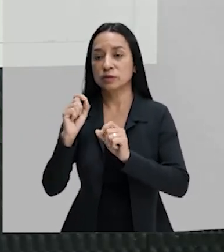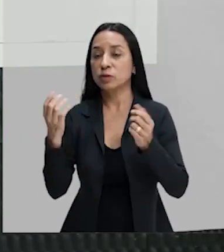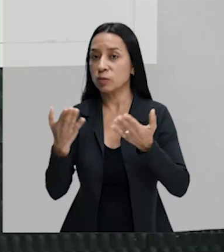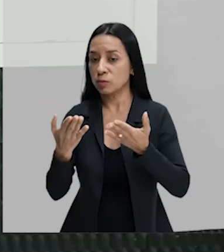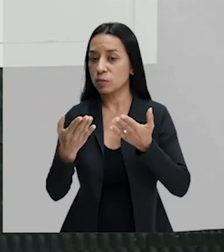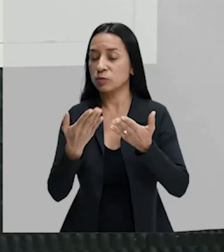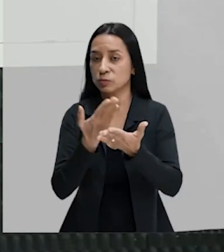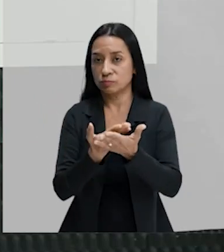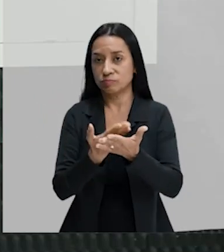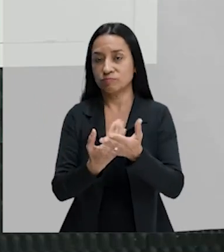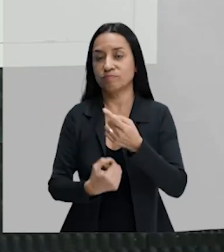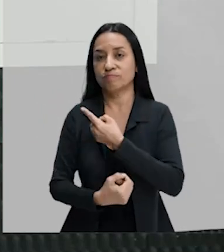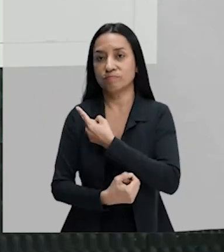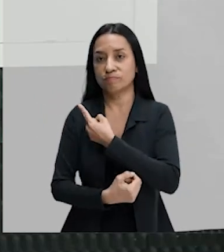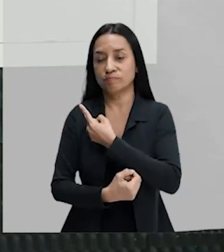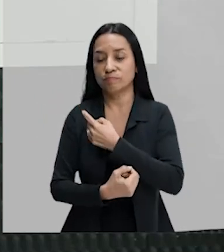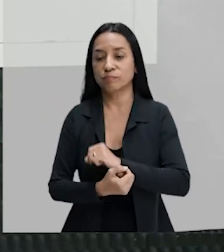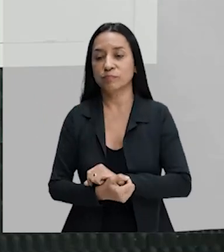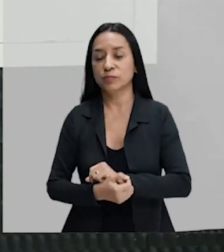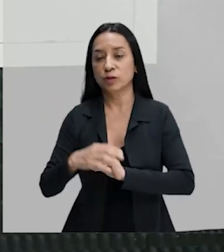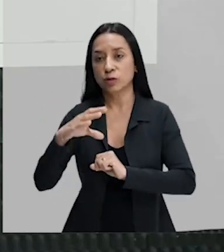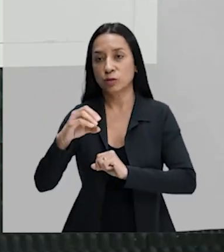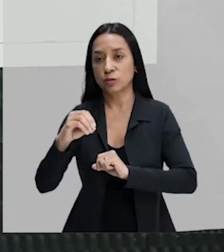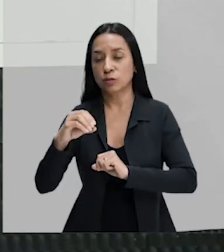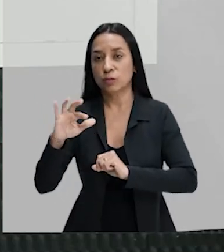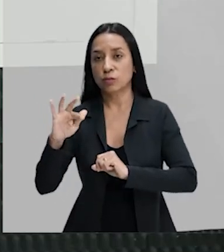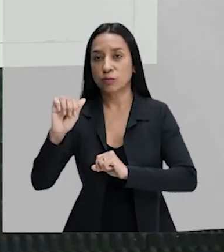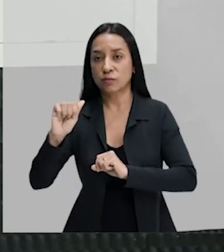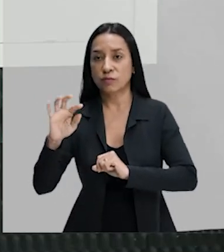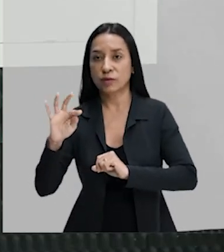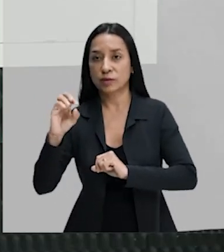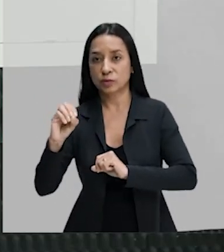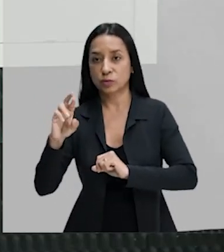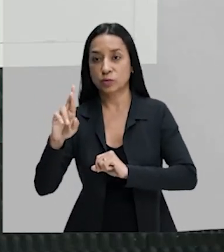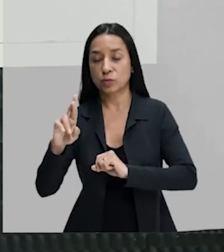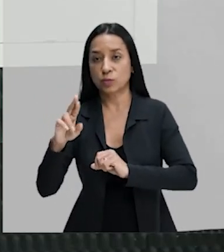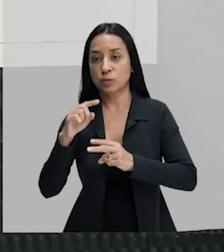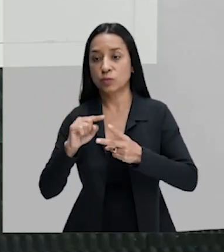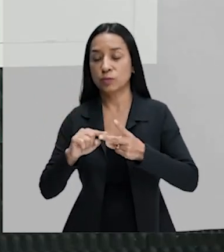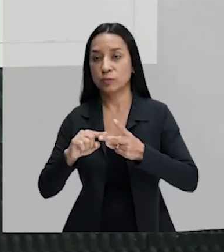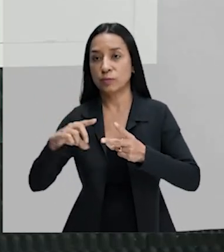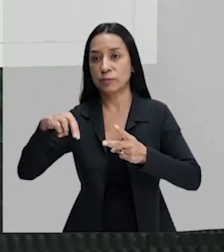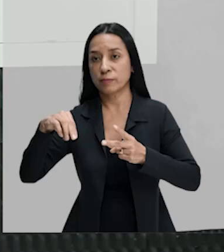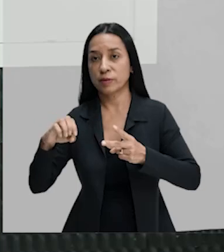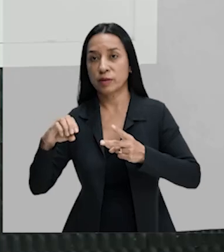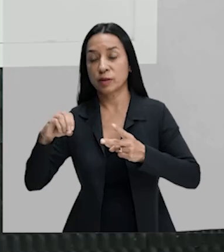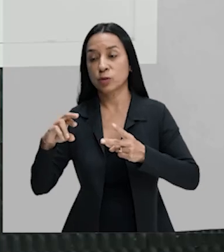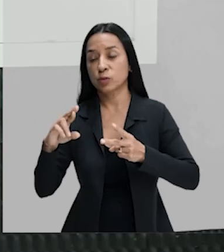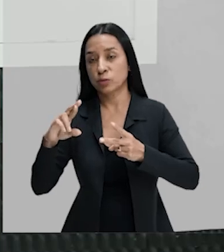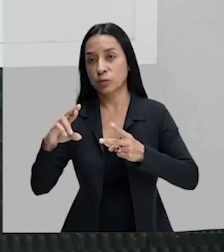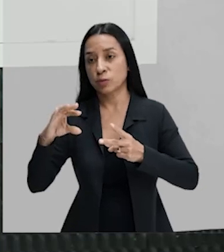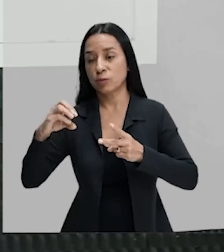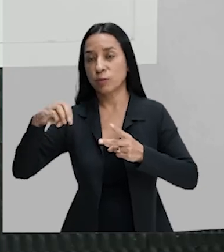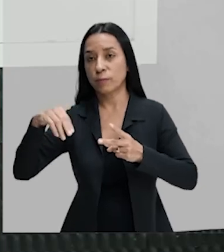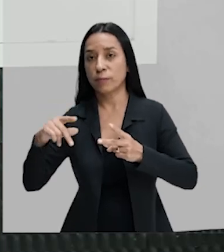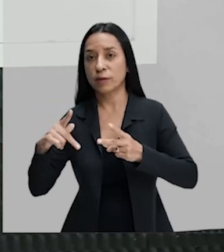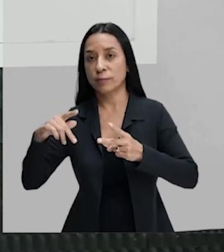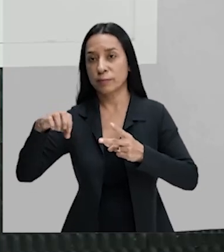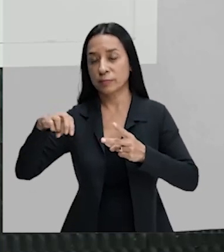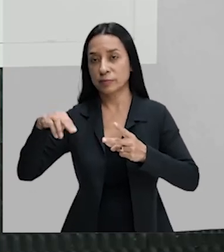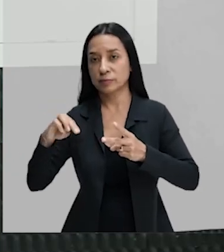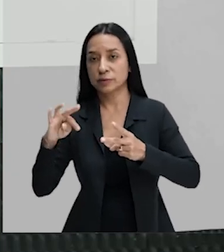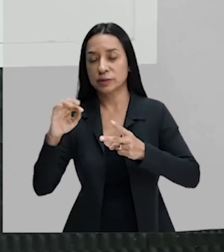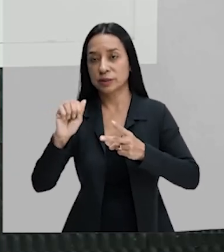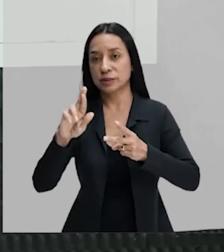com vocês. O cofator e o menor complementar, ele vai ser útil para a gente, porque a gente vai aprender aqui